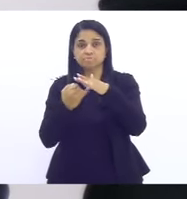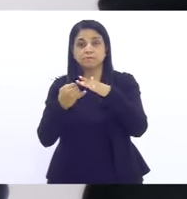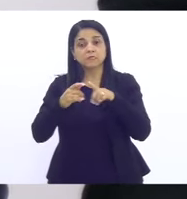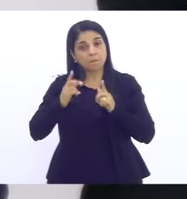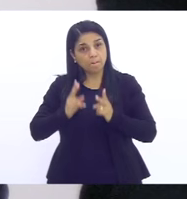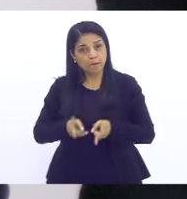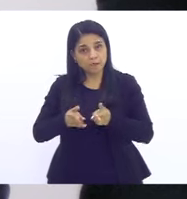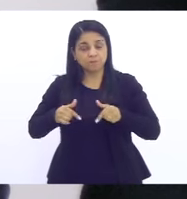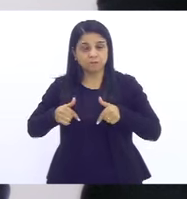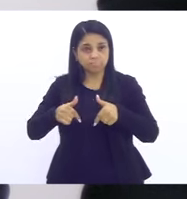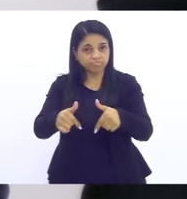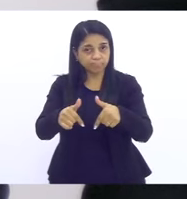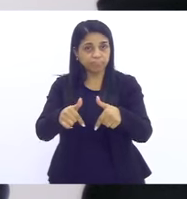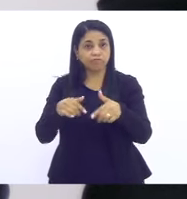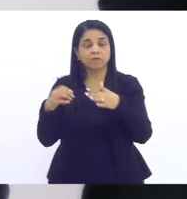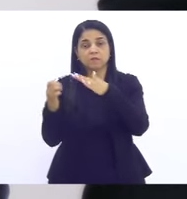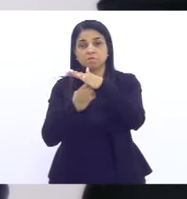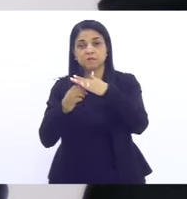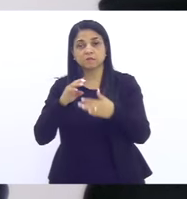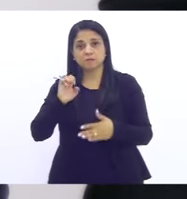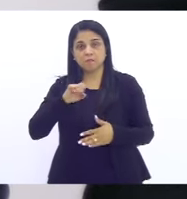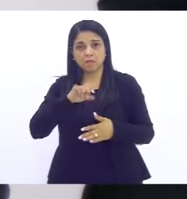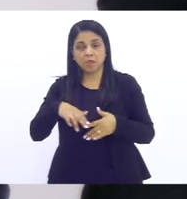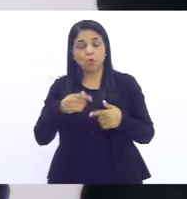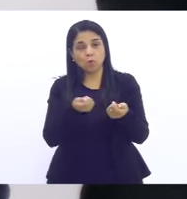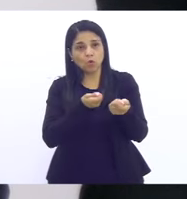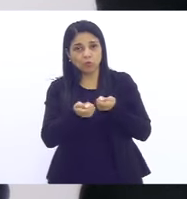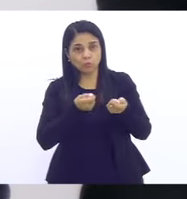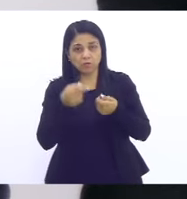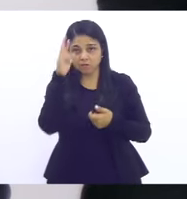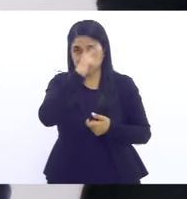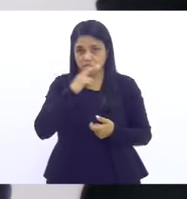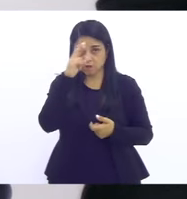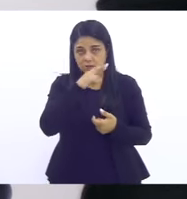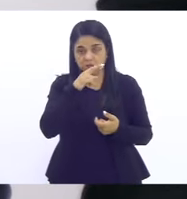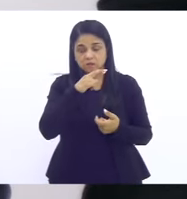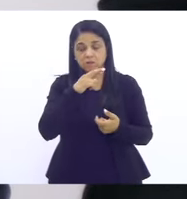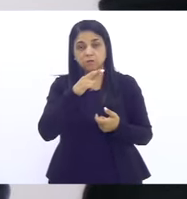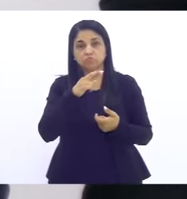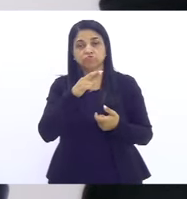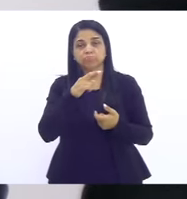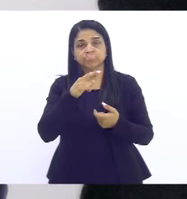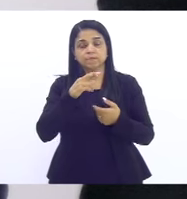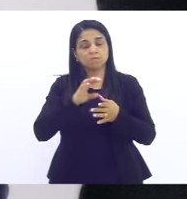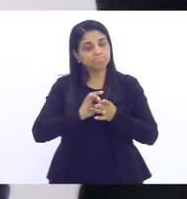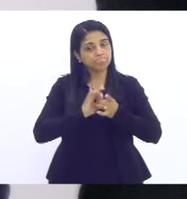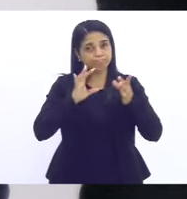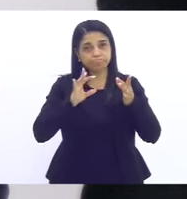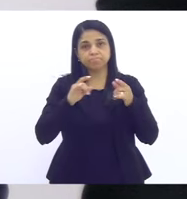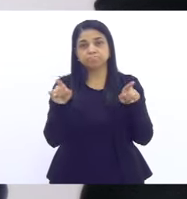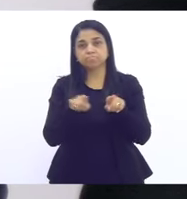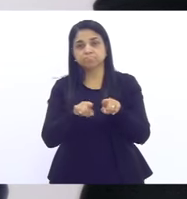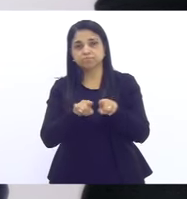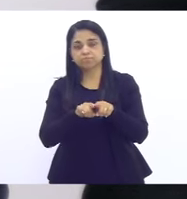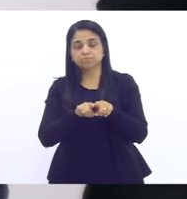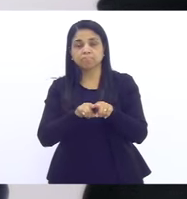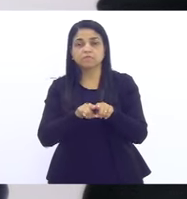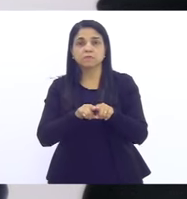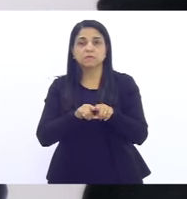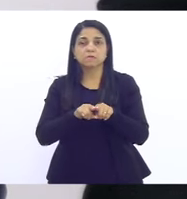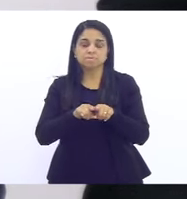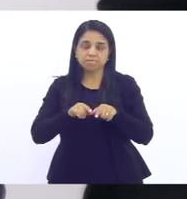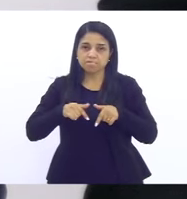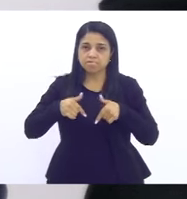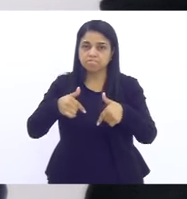funções da ANEEL no que tange controle, fiscalização e poder sancionatório para com as suas